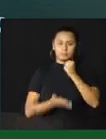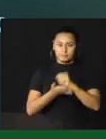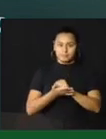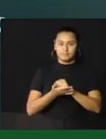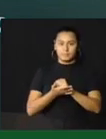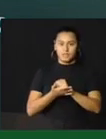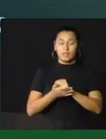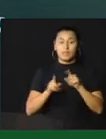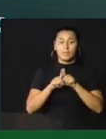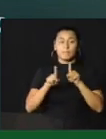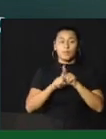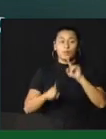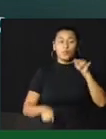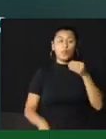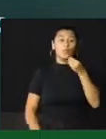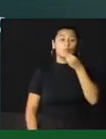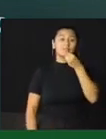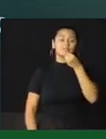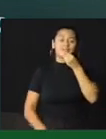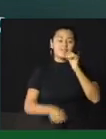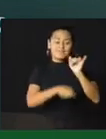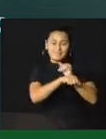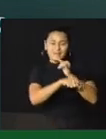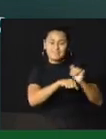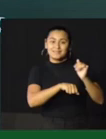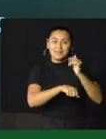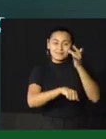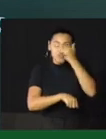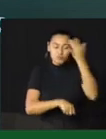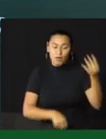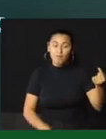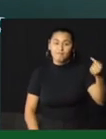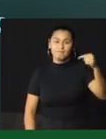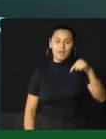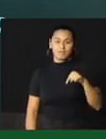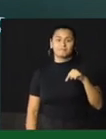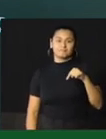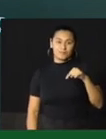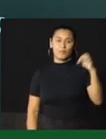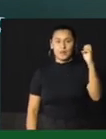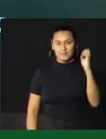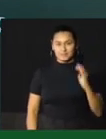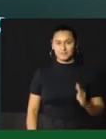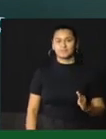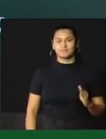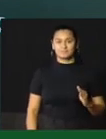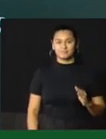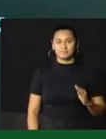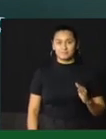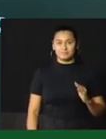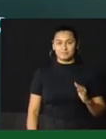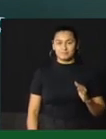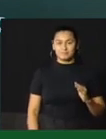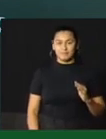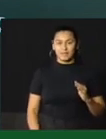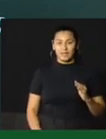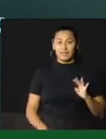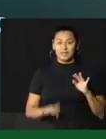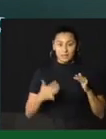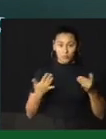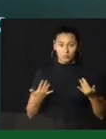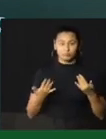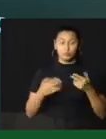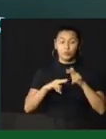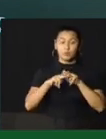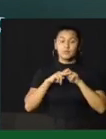tem mas eles vêm para cá vão montar essas plantas que são muito importantes volto a dizer são muito